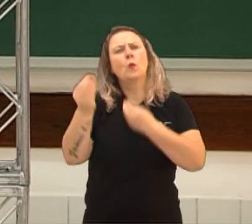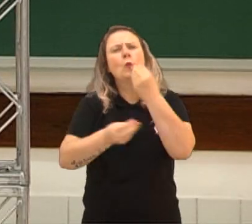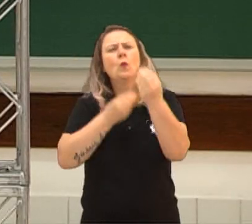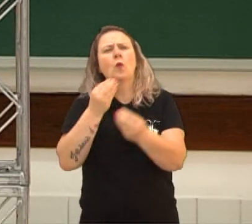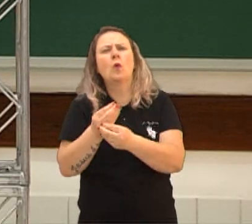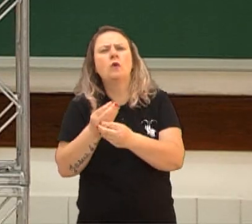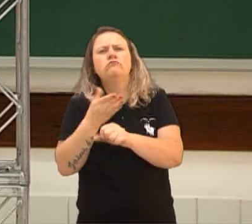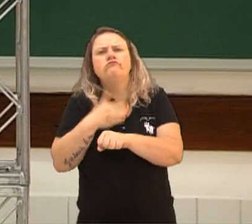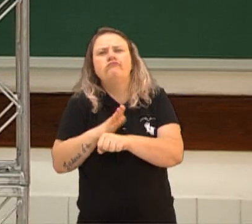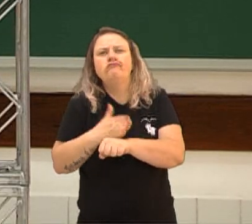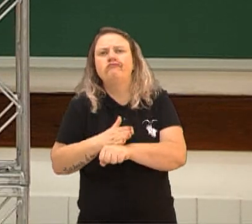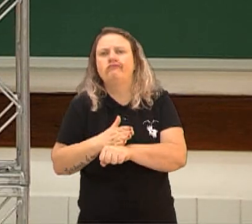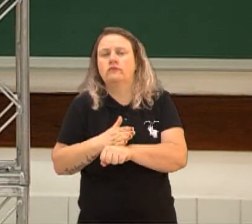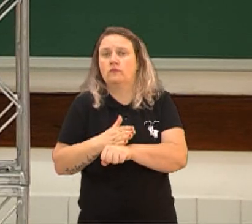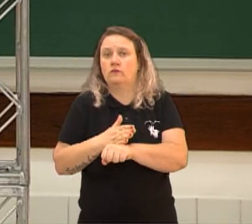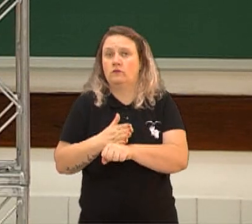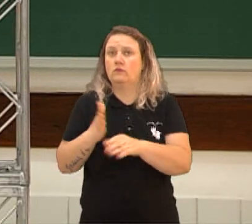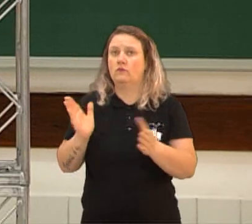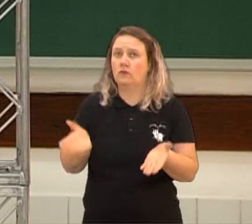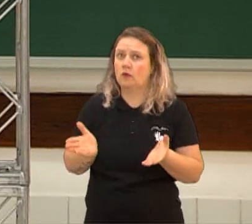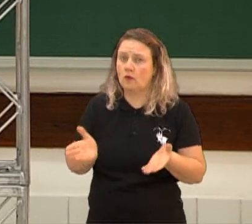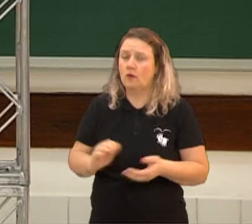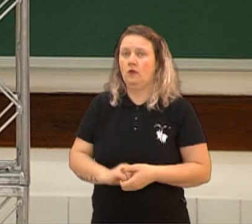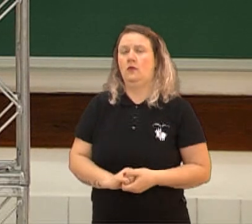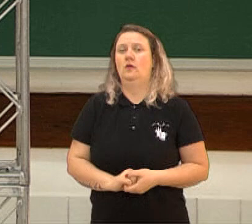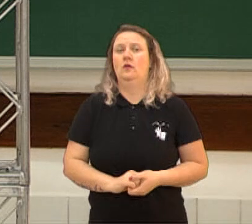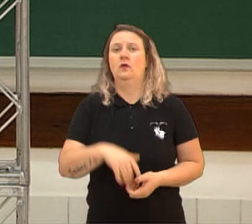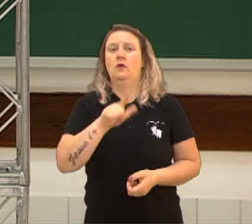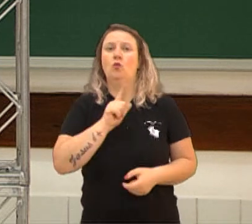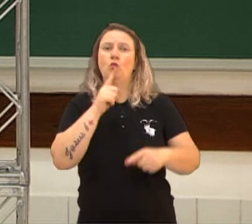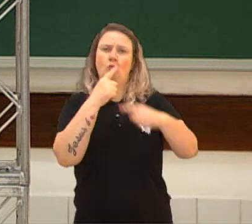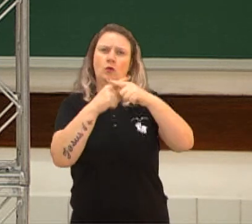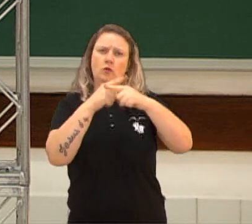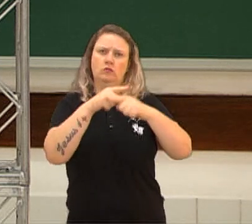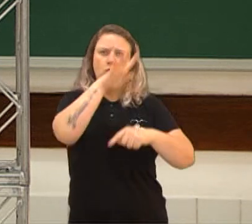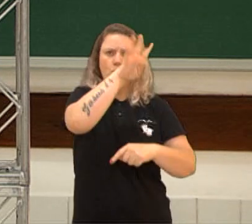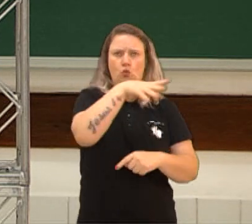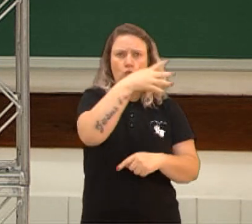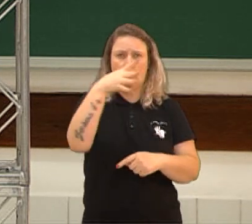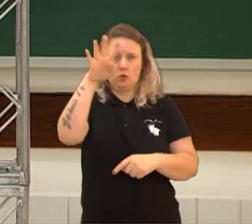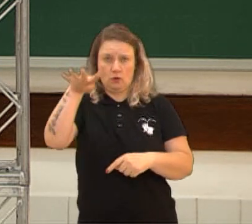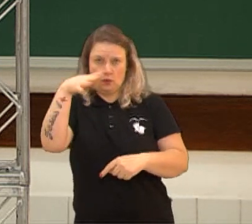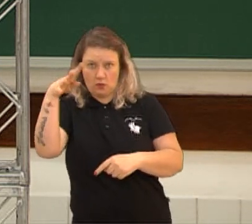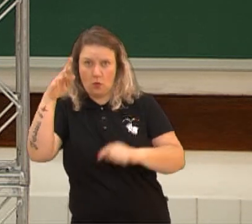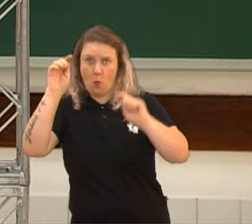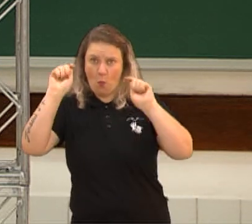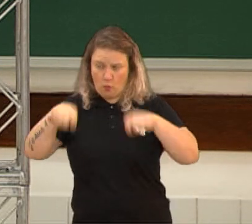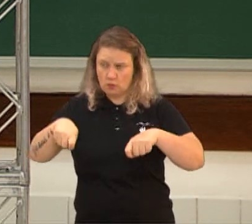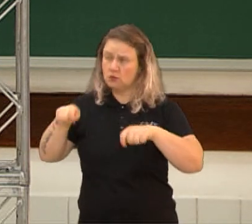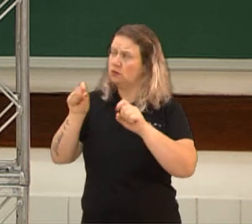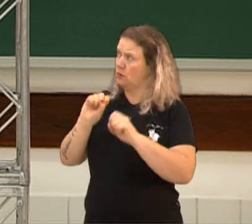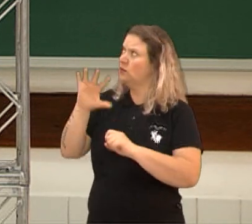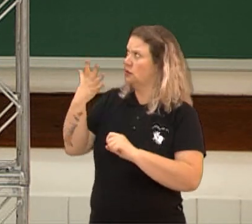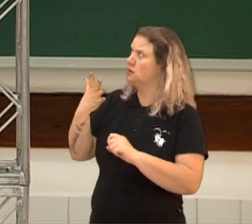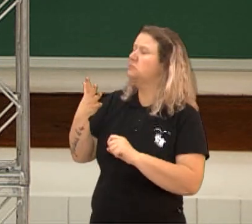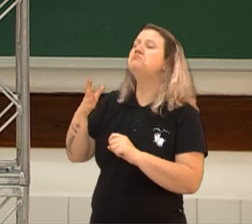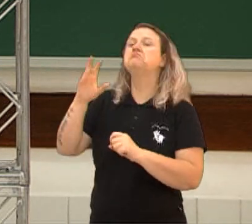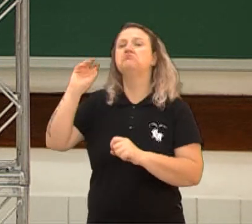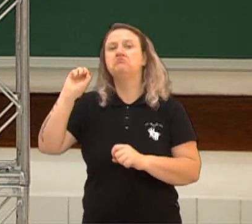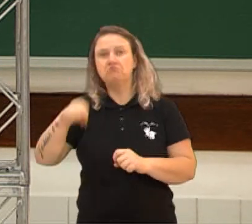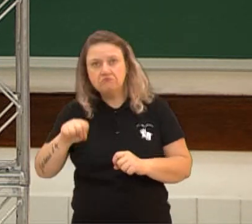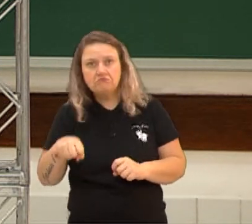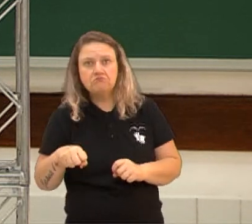sistema. Professor, na maioria dos casos, quando houver multiplicação de matrizes, isso vai acontecer? Sim. Não é só uma